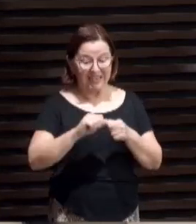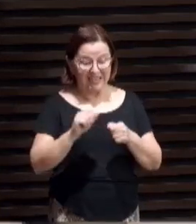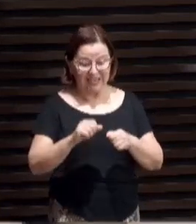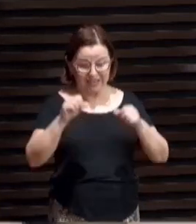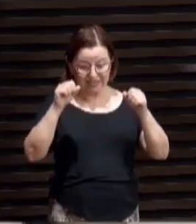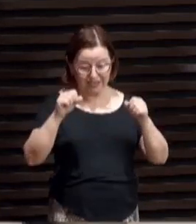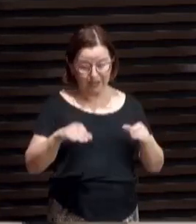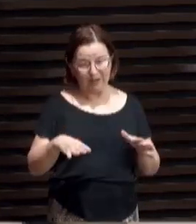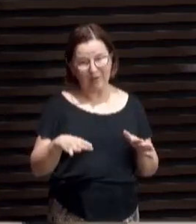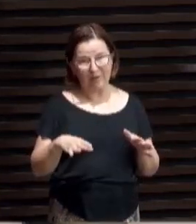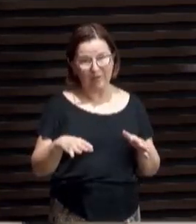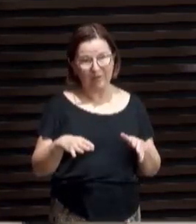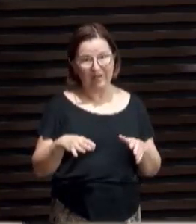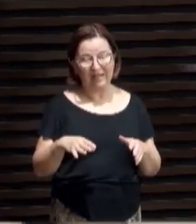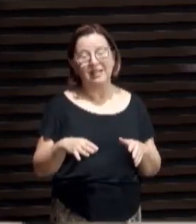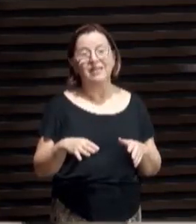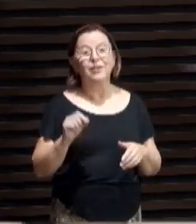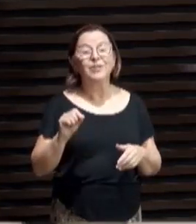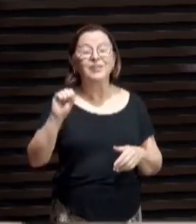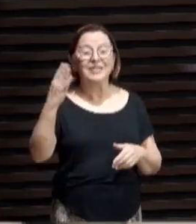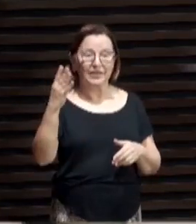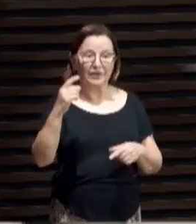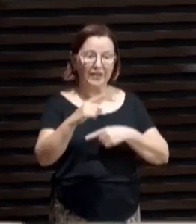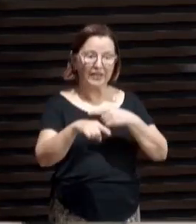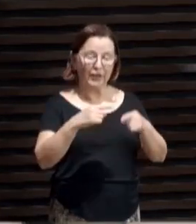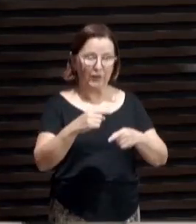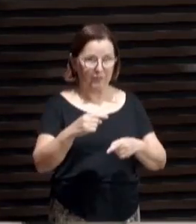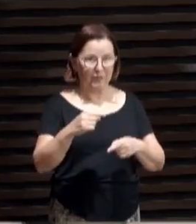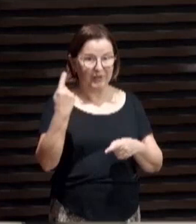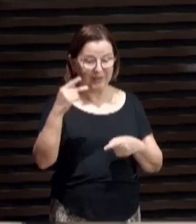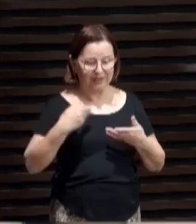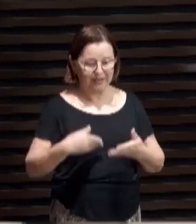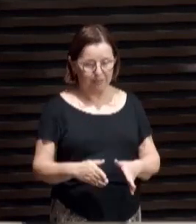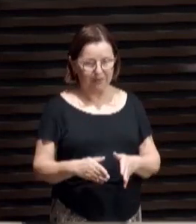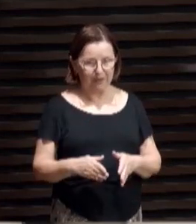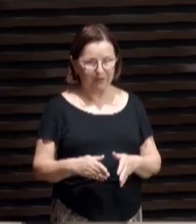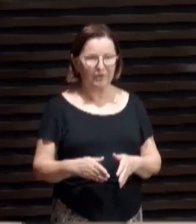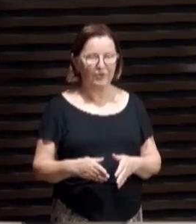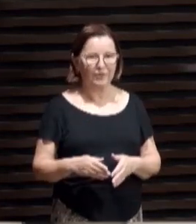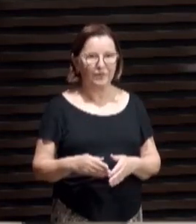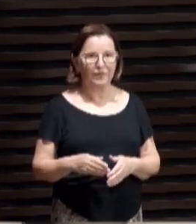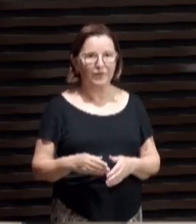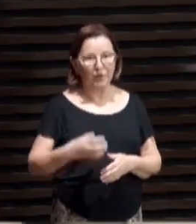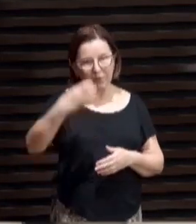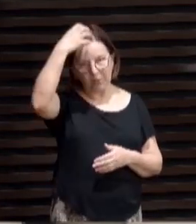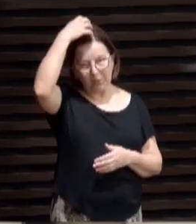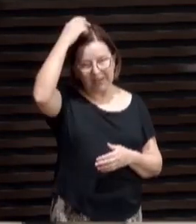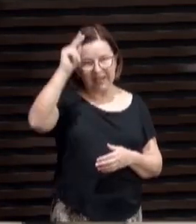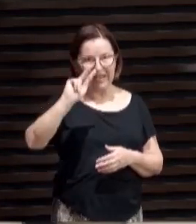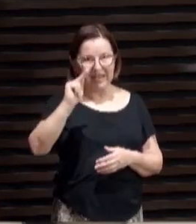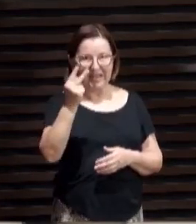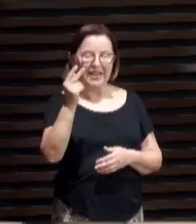seu nascimento, Herodes procurou matá-lo, e isso deu a entender a hostilidade que a